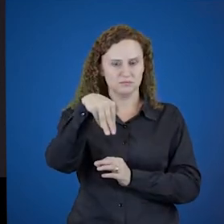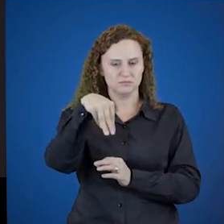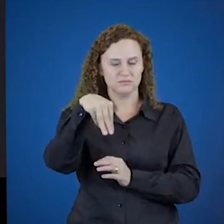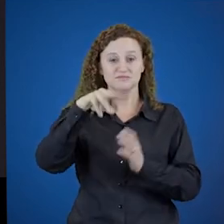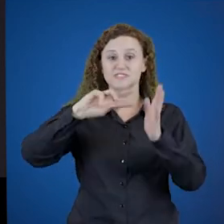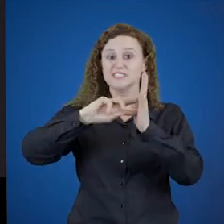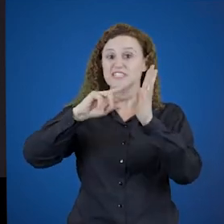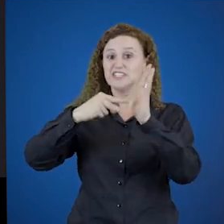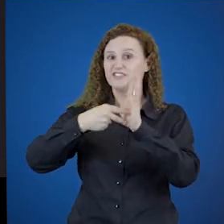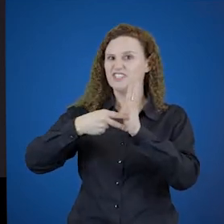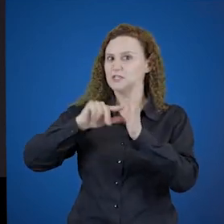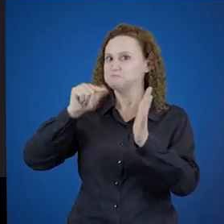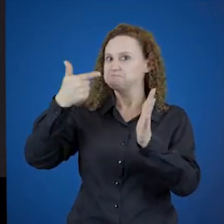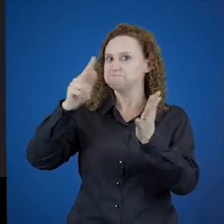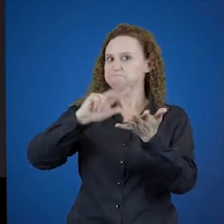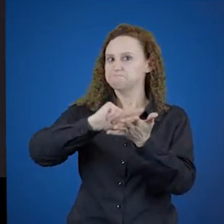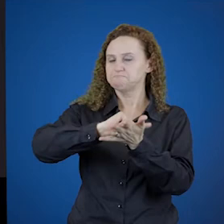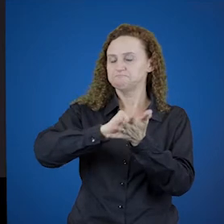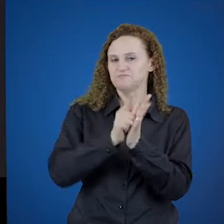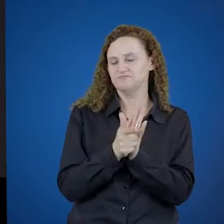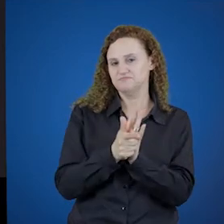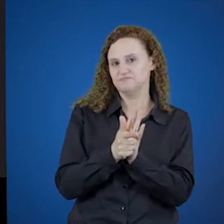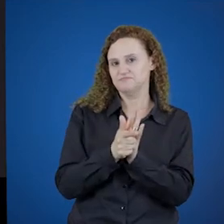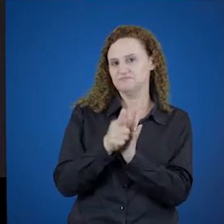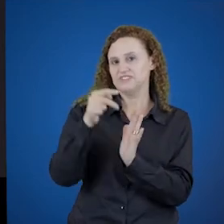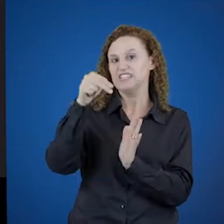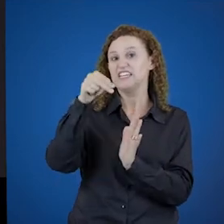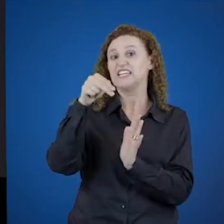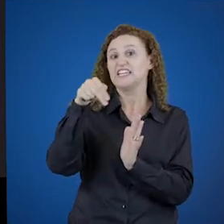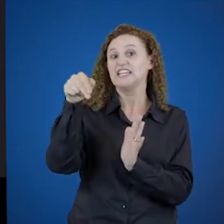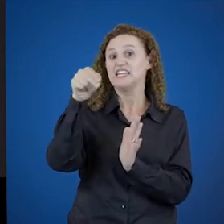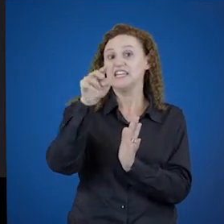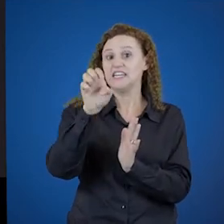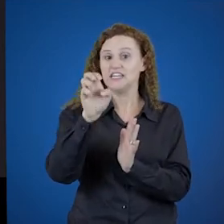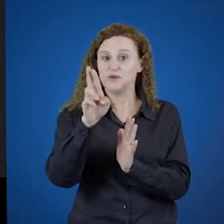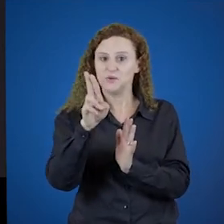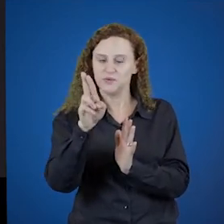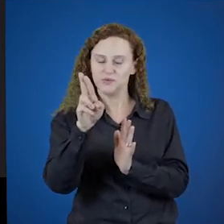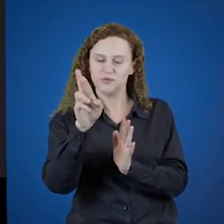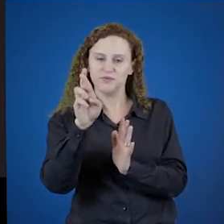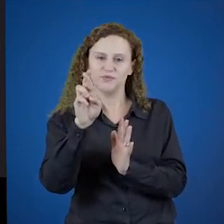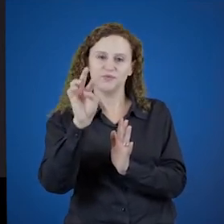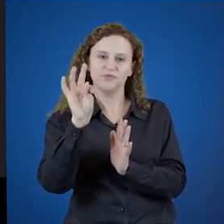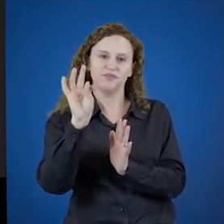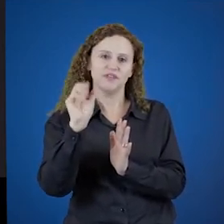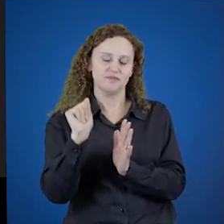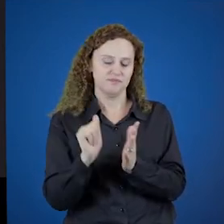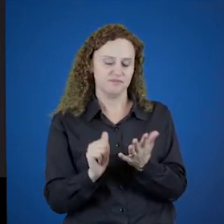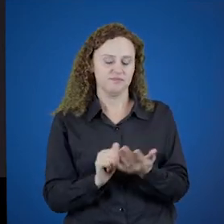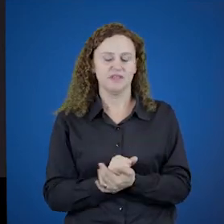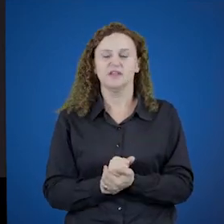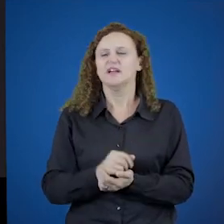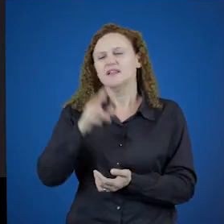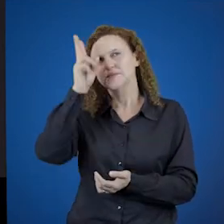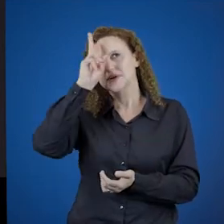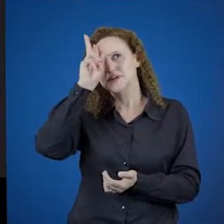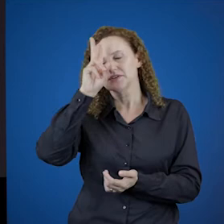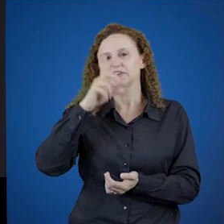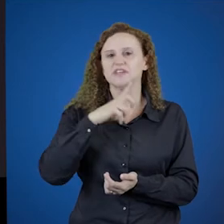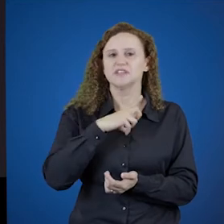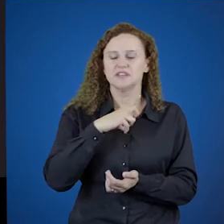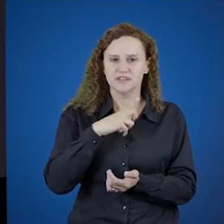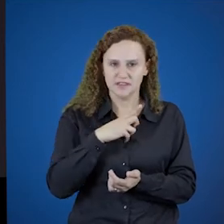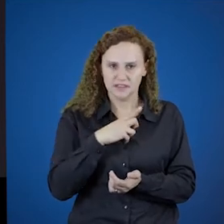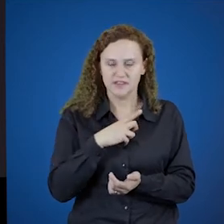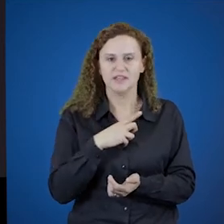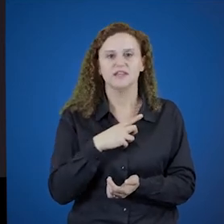O que significa que ela é neutra Então segue a declinação do a segunda declinação Lembrando que tem três casos